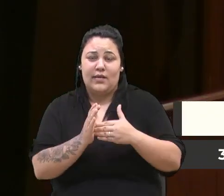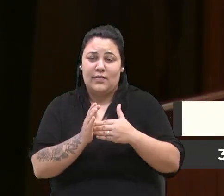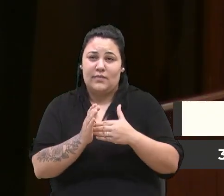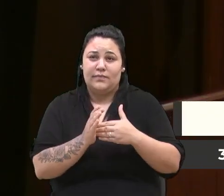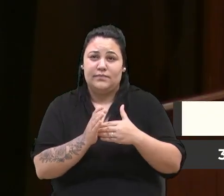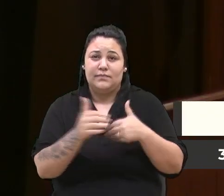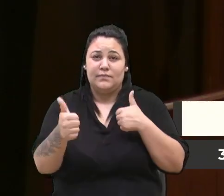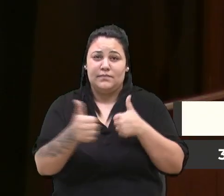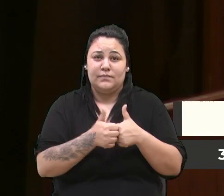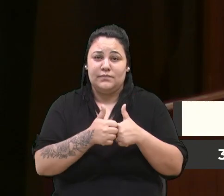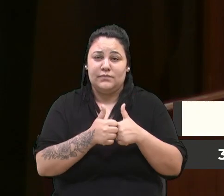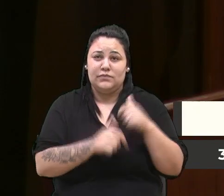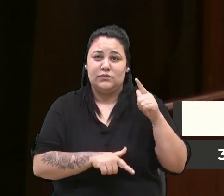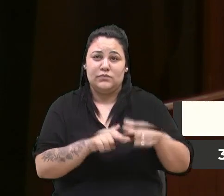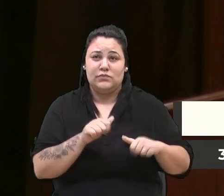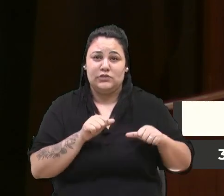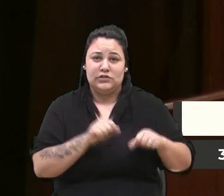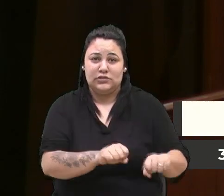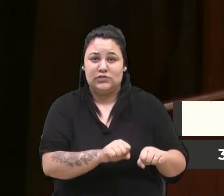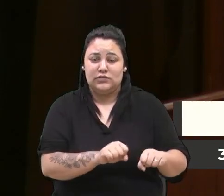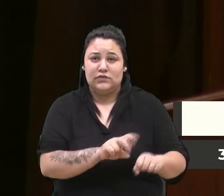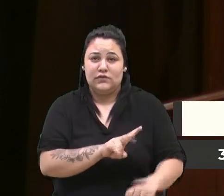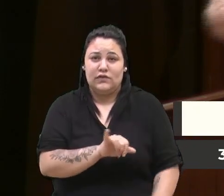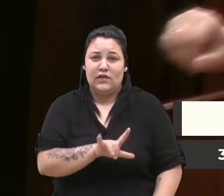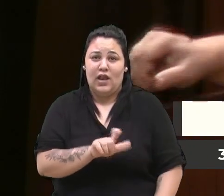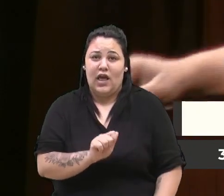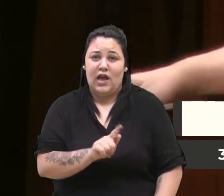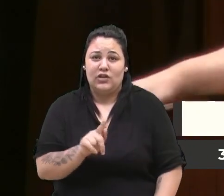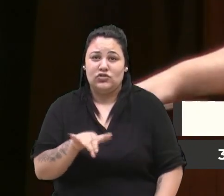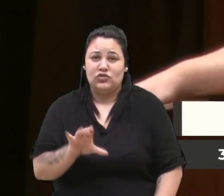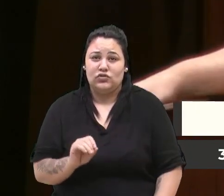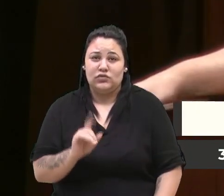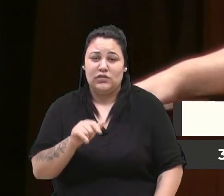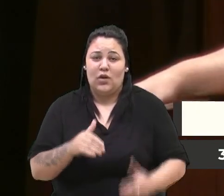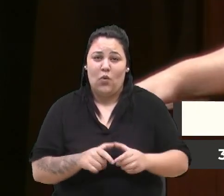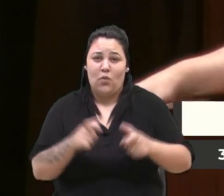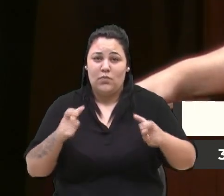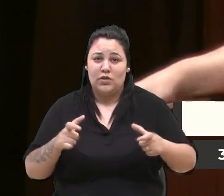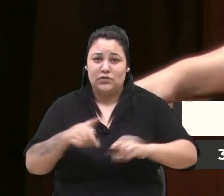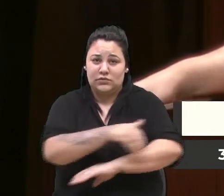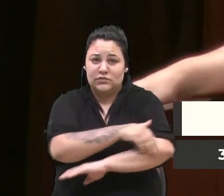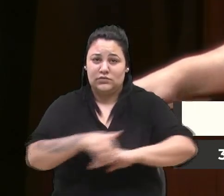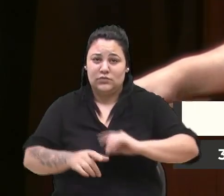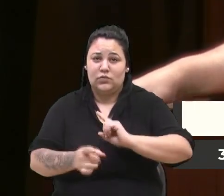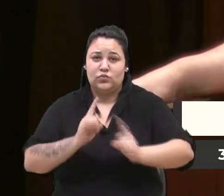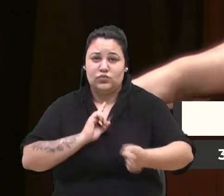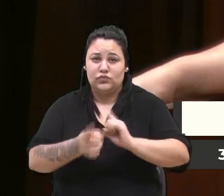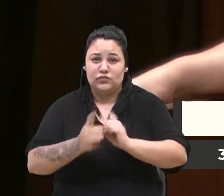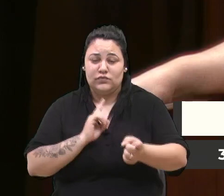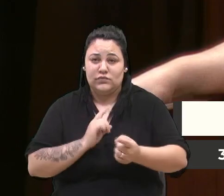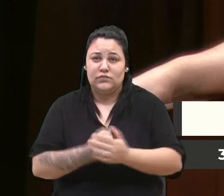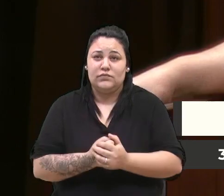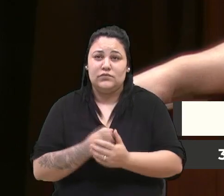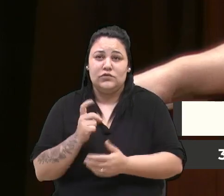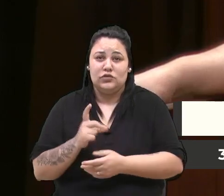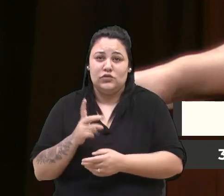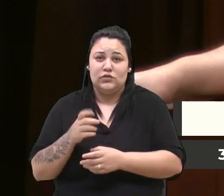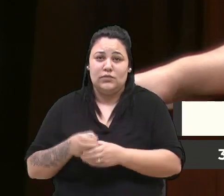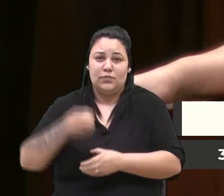tem ali na Doutora Cis Antônio Mariani, que é o prolongamento da Avenida Bom Pastor. E os 12, né, para zero surpresa,